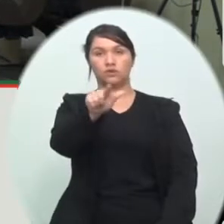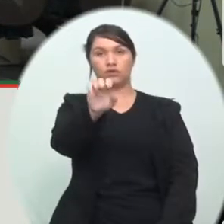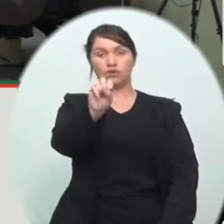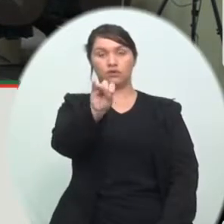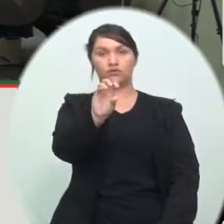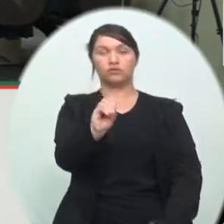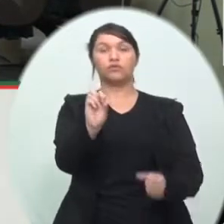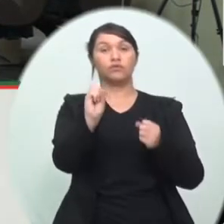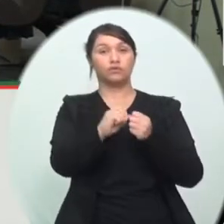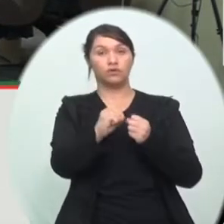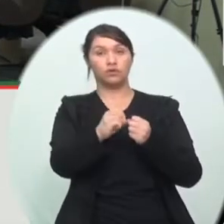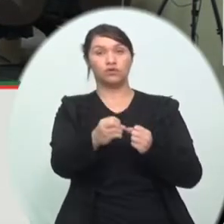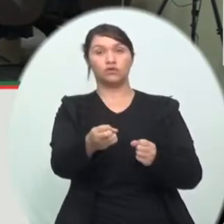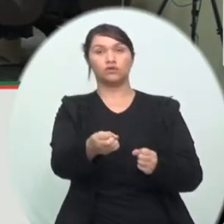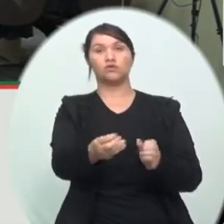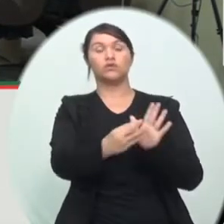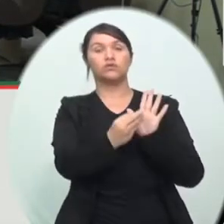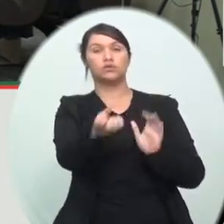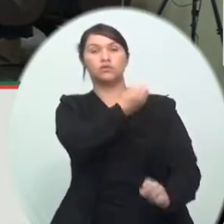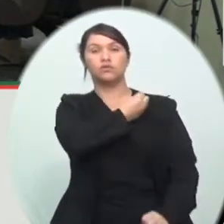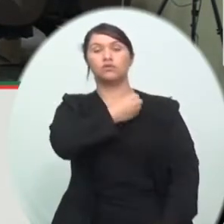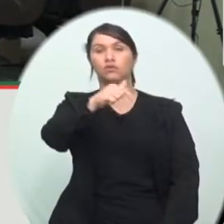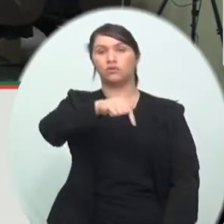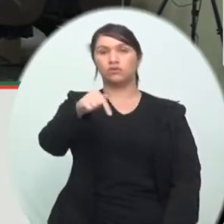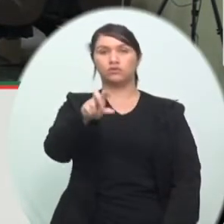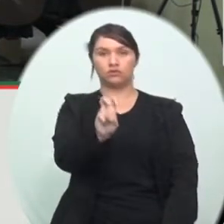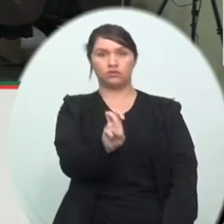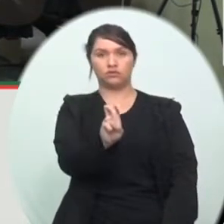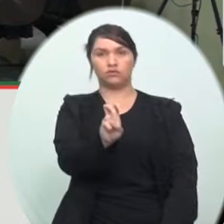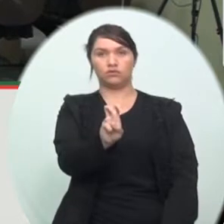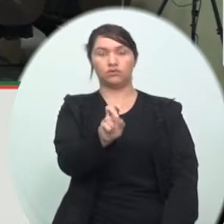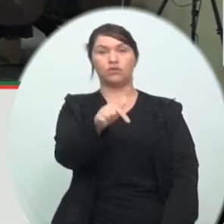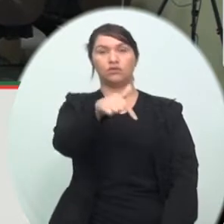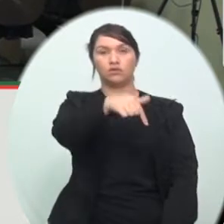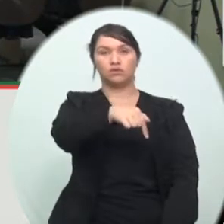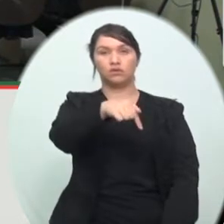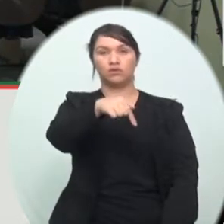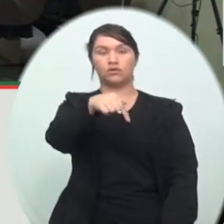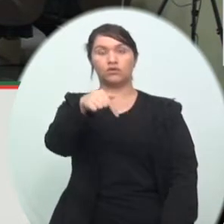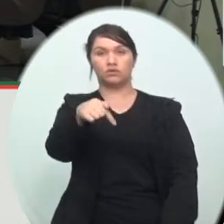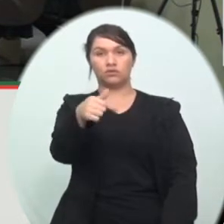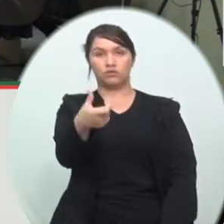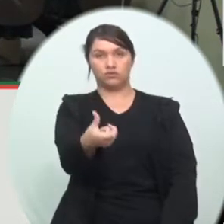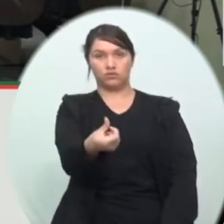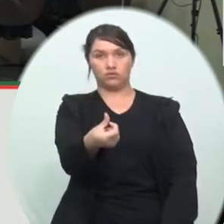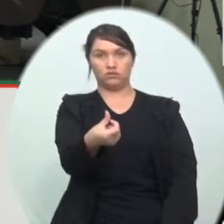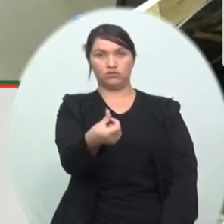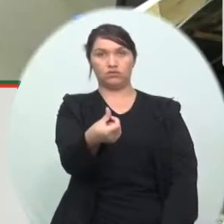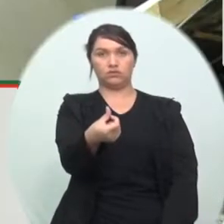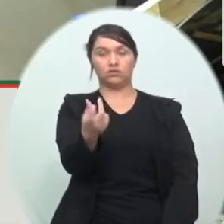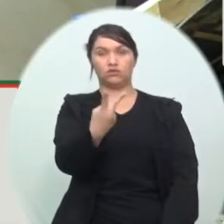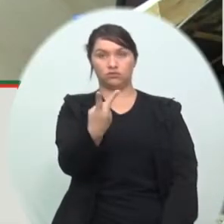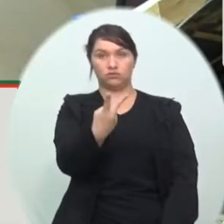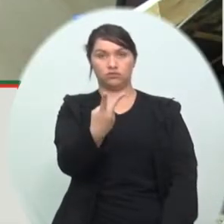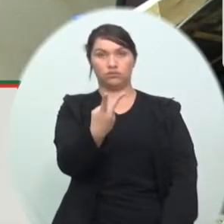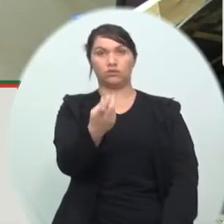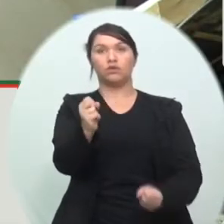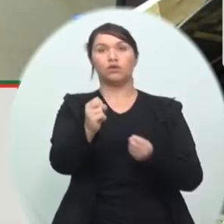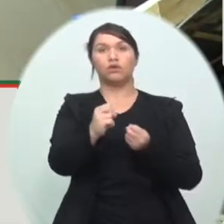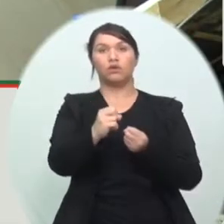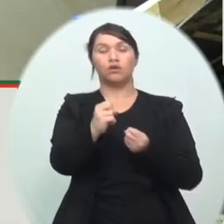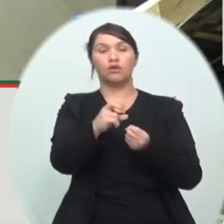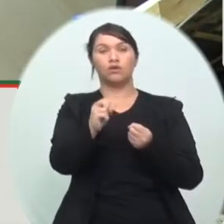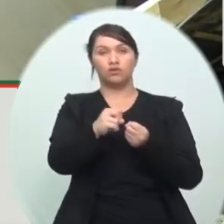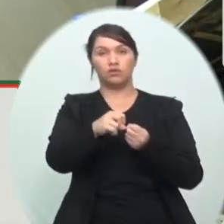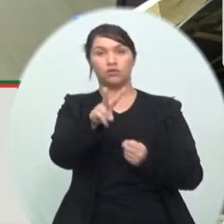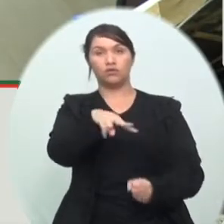Lima. Indicações número 775 e 776/18, ambas de autoria do